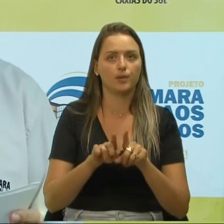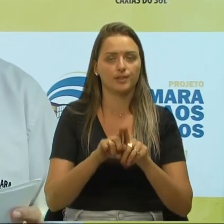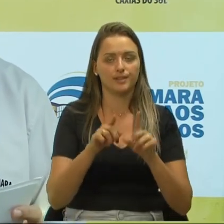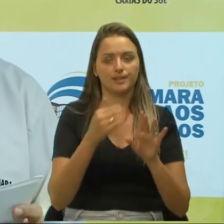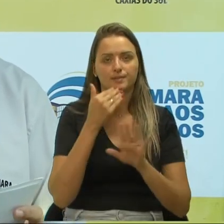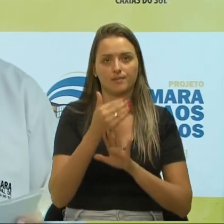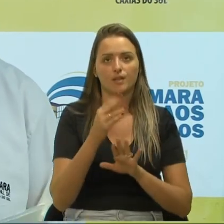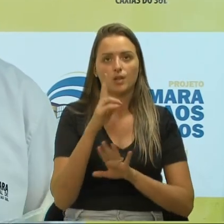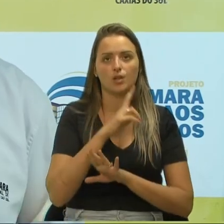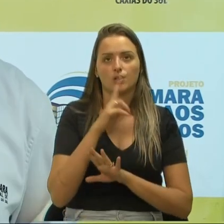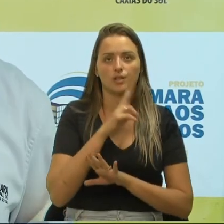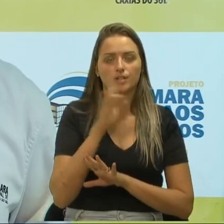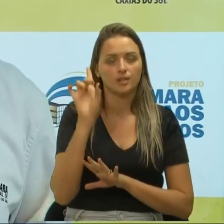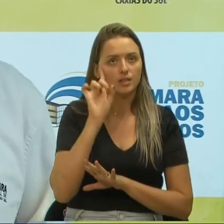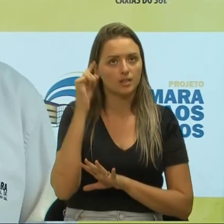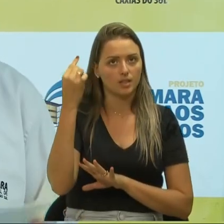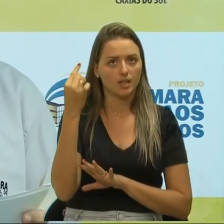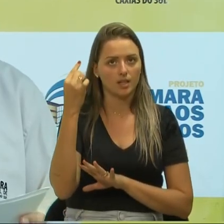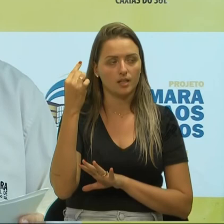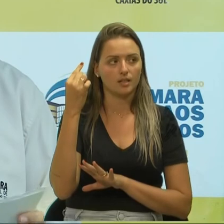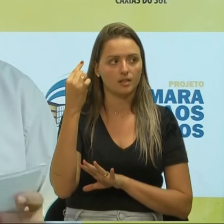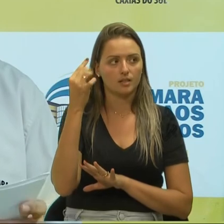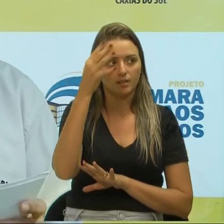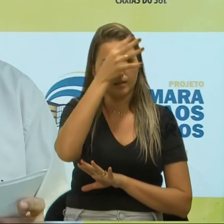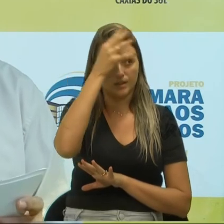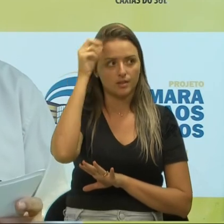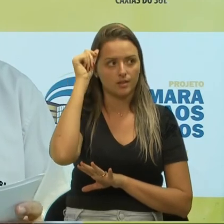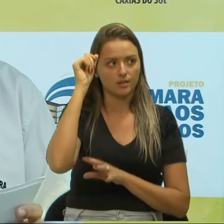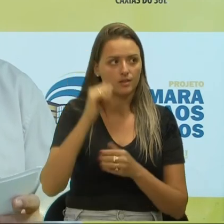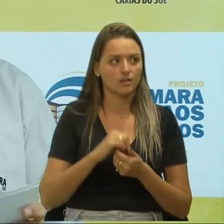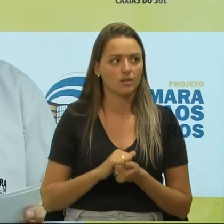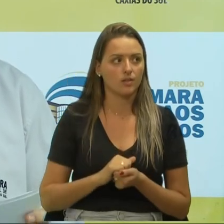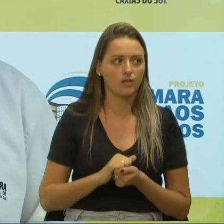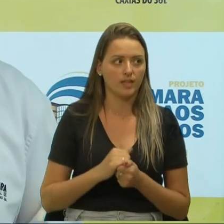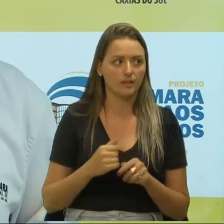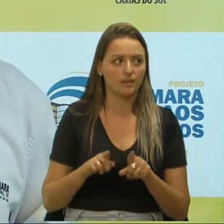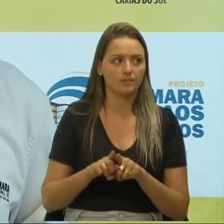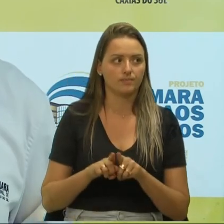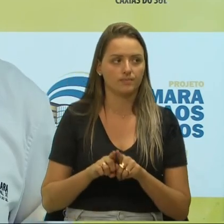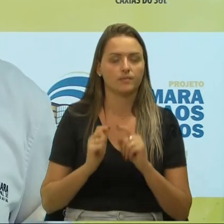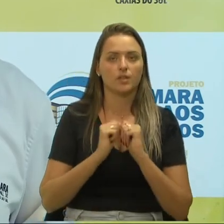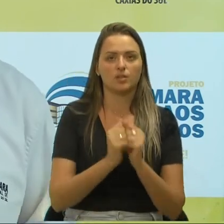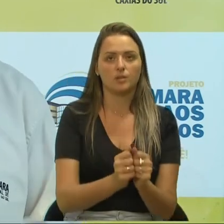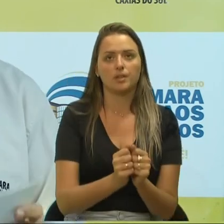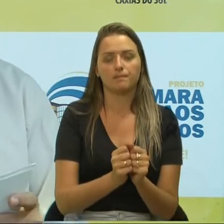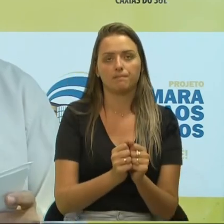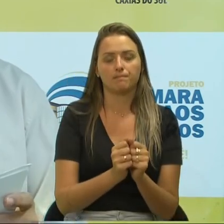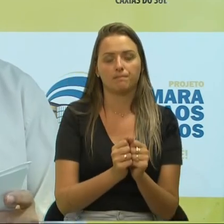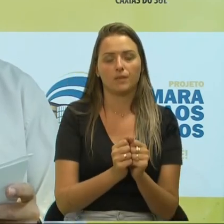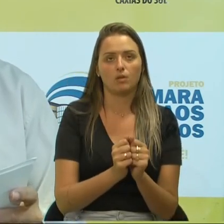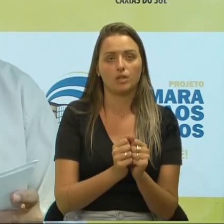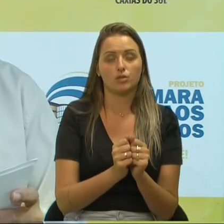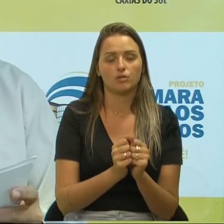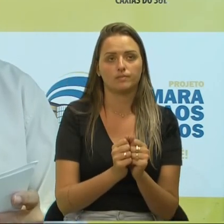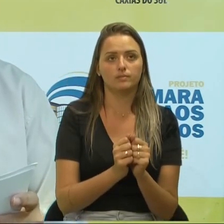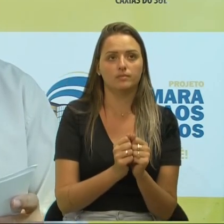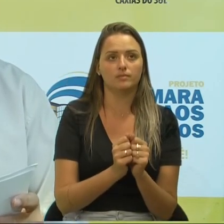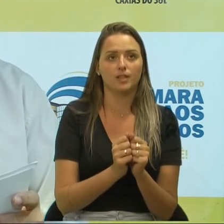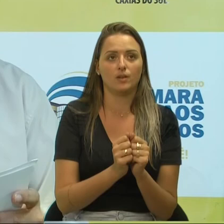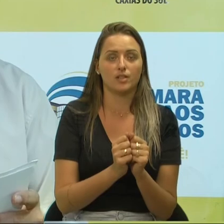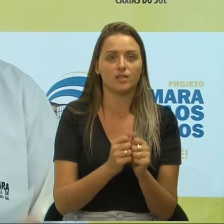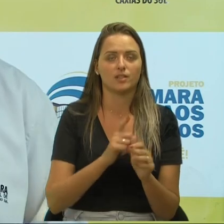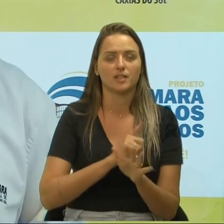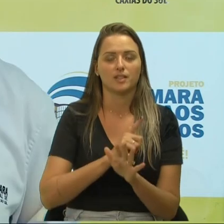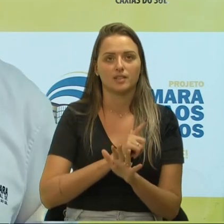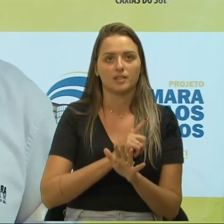de urgência, de autoria do Poder Executivo da Prefeitura, que autoriza a Prefeitura a realizar operação de crédito interno junto à